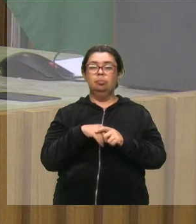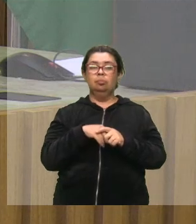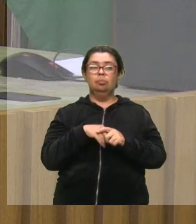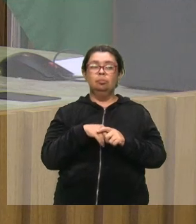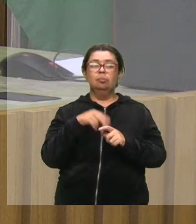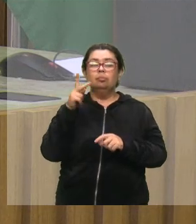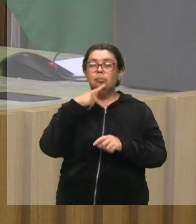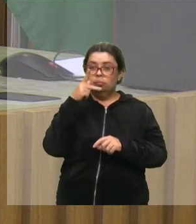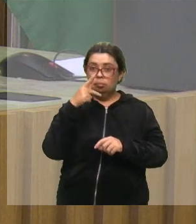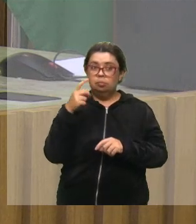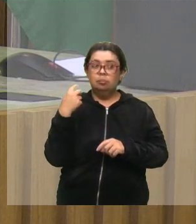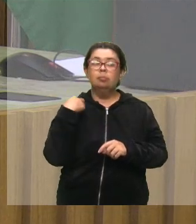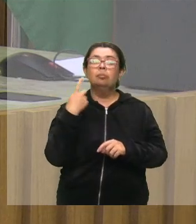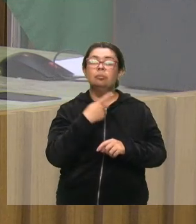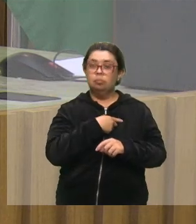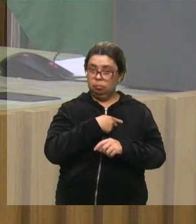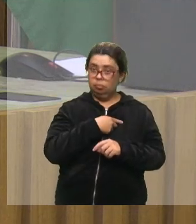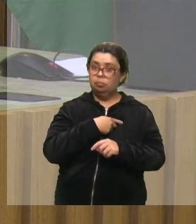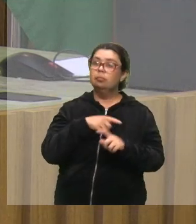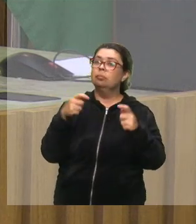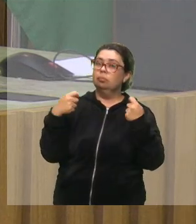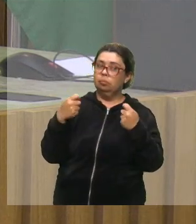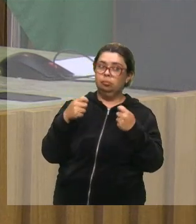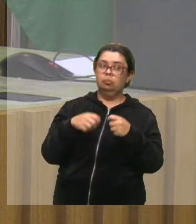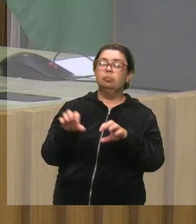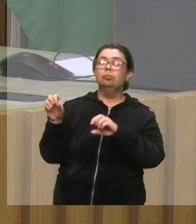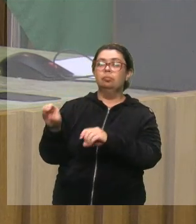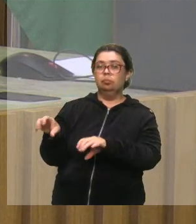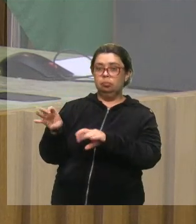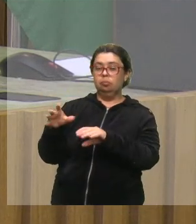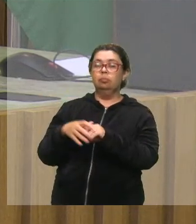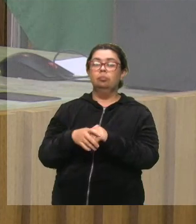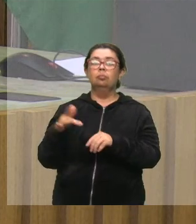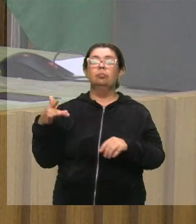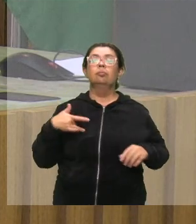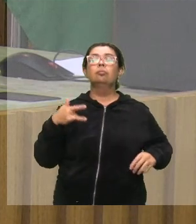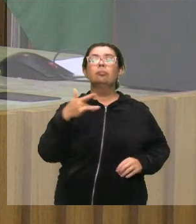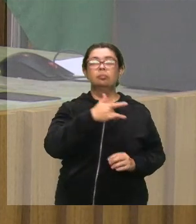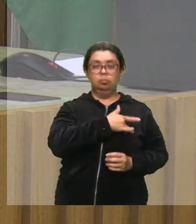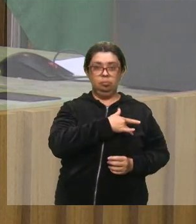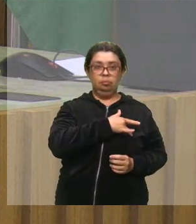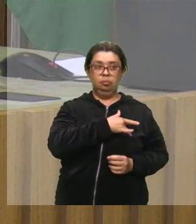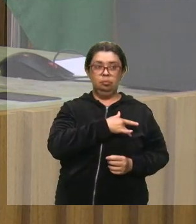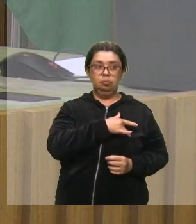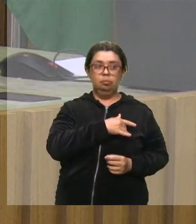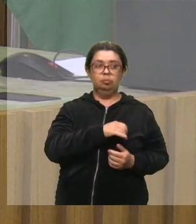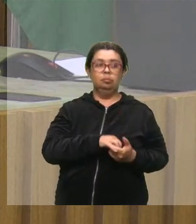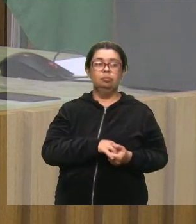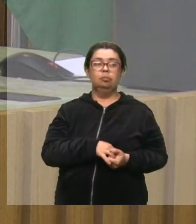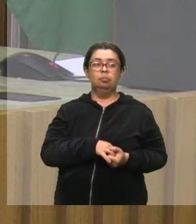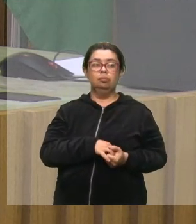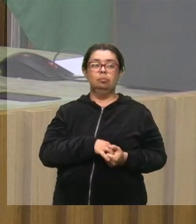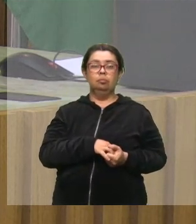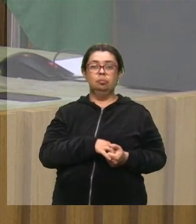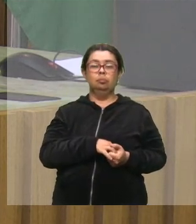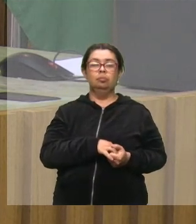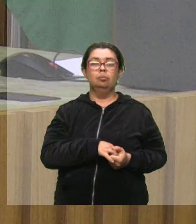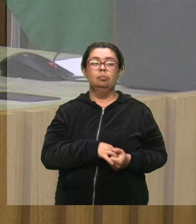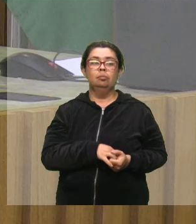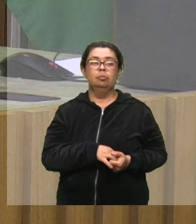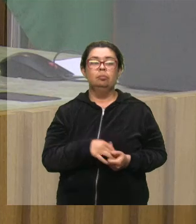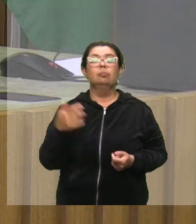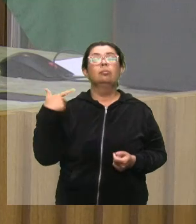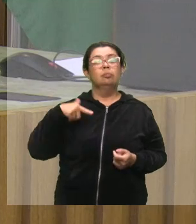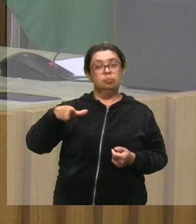que a gente tem nosso direito. Educação, saúde, lazer, o direito de ir e